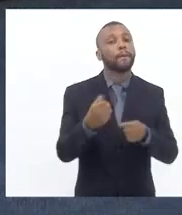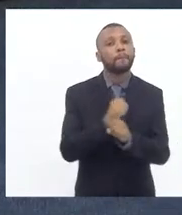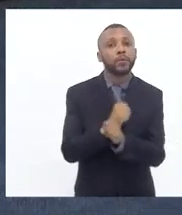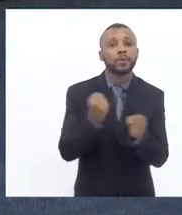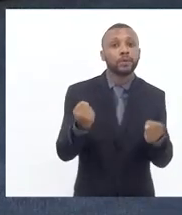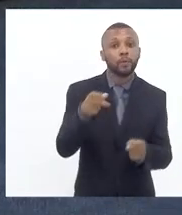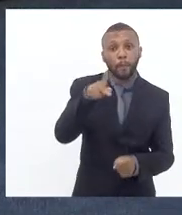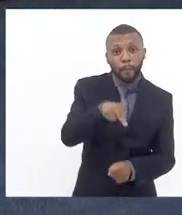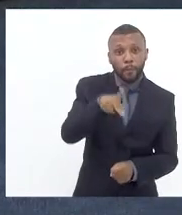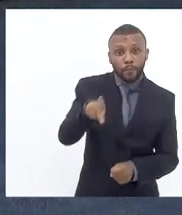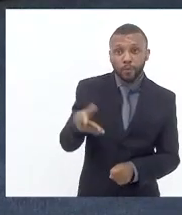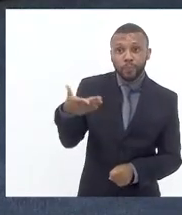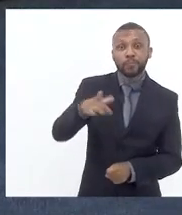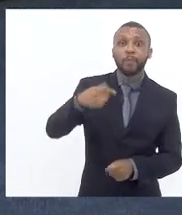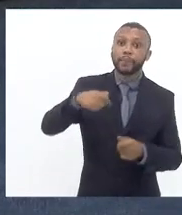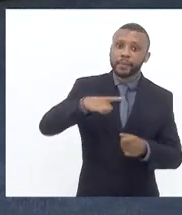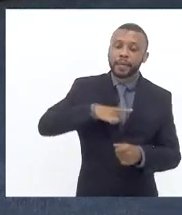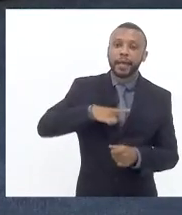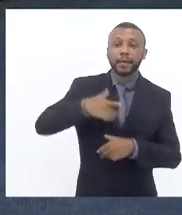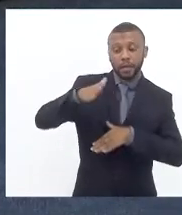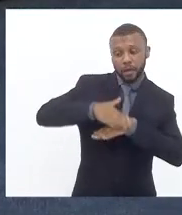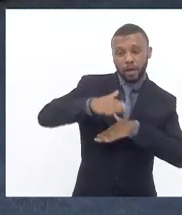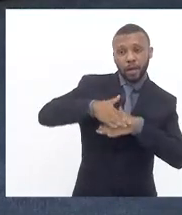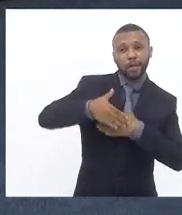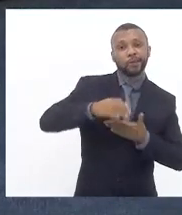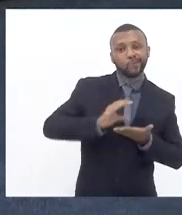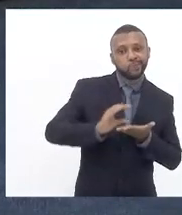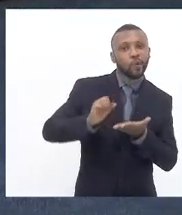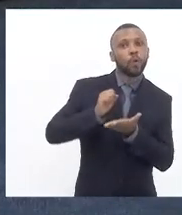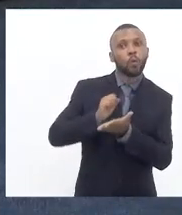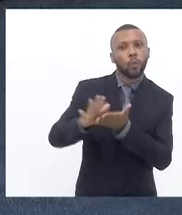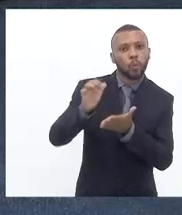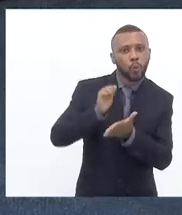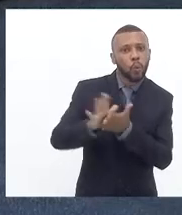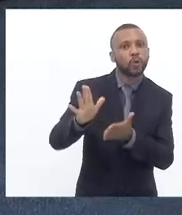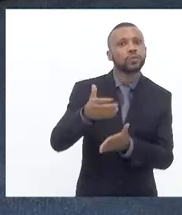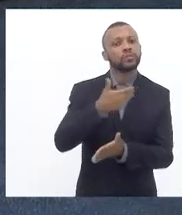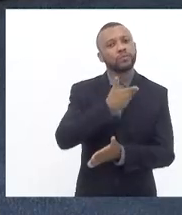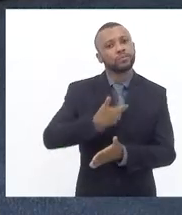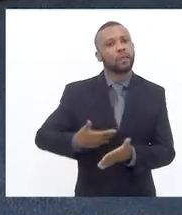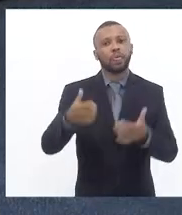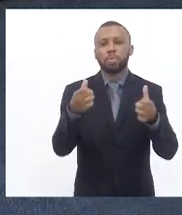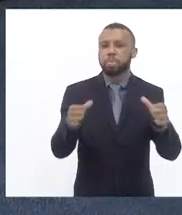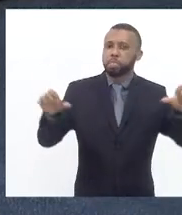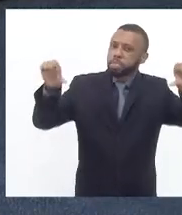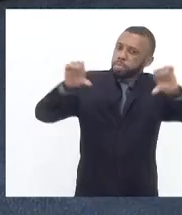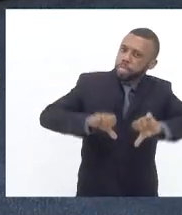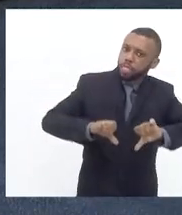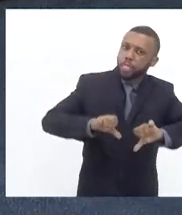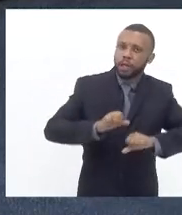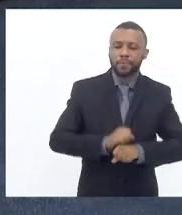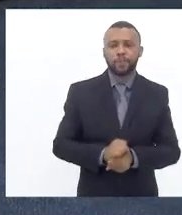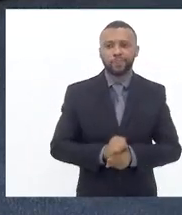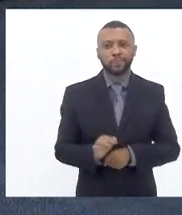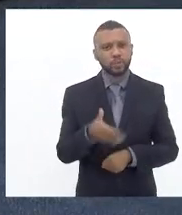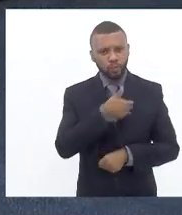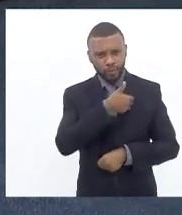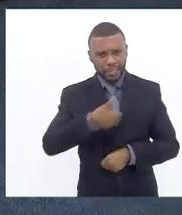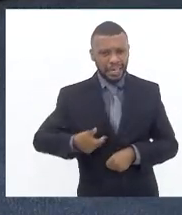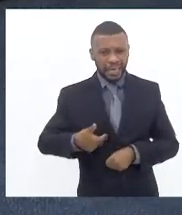professor como foi dito aqui tem aqui arcar com os custos de um estado falido de um estado aonde